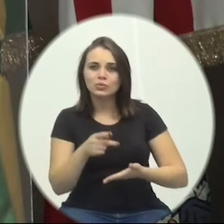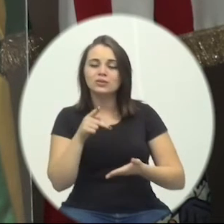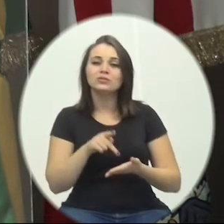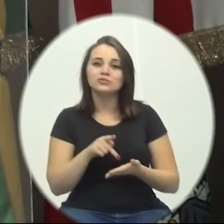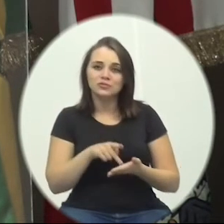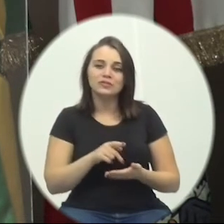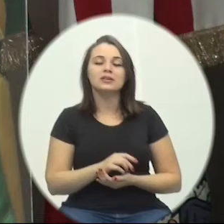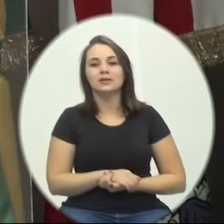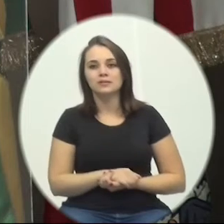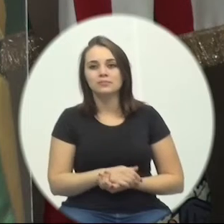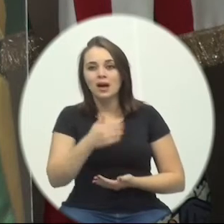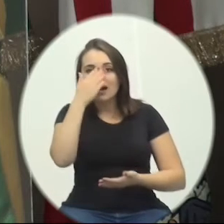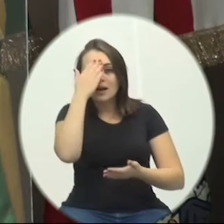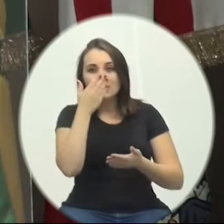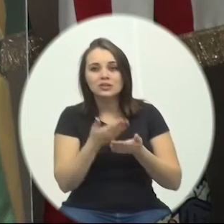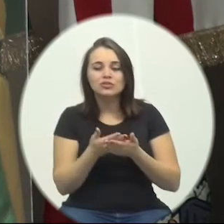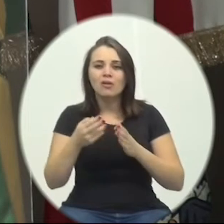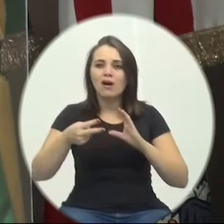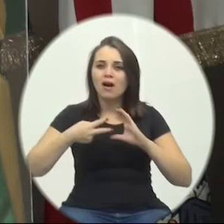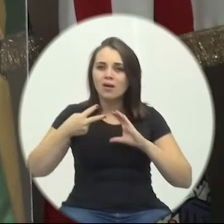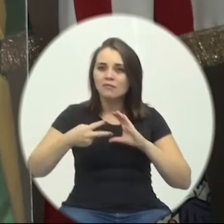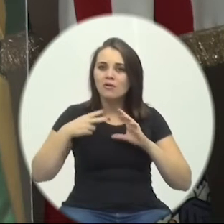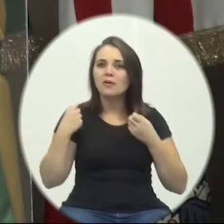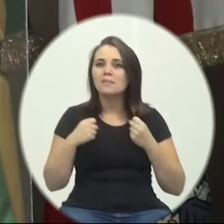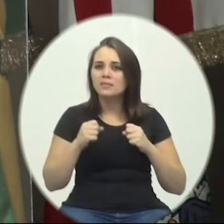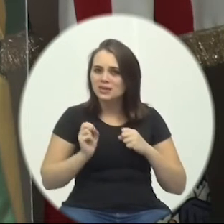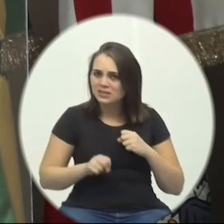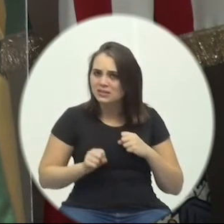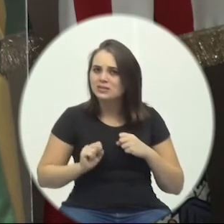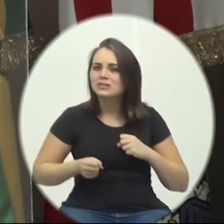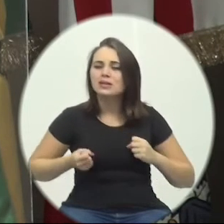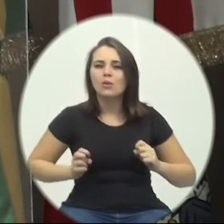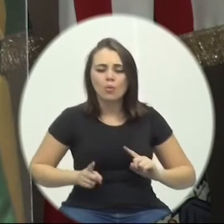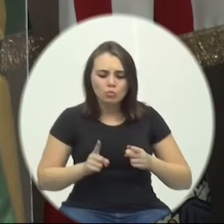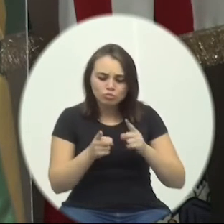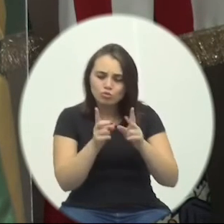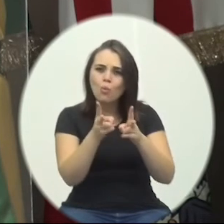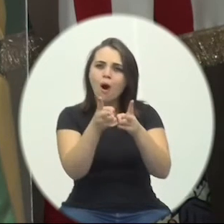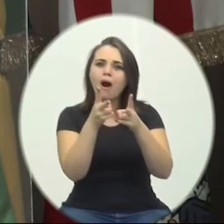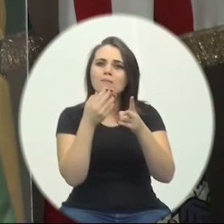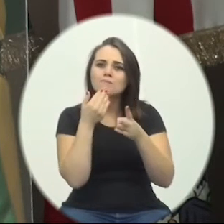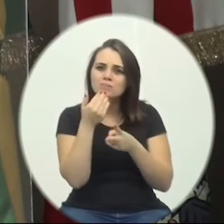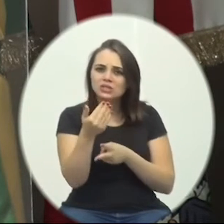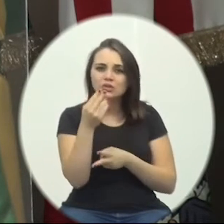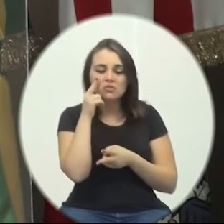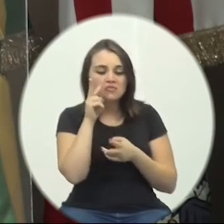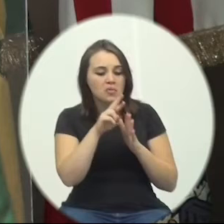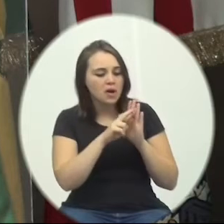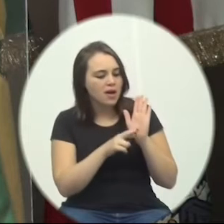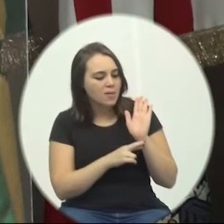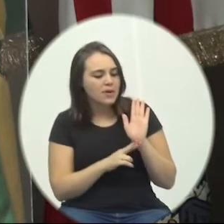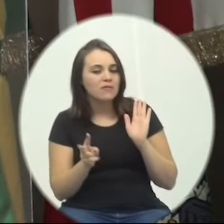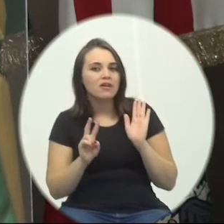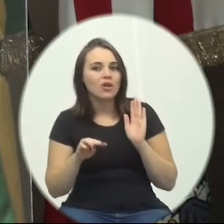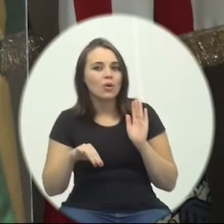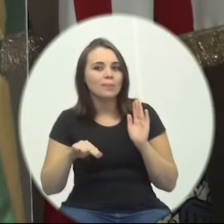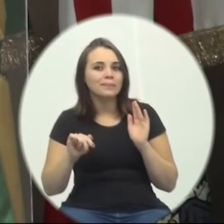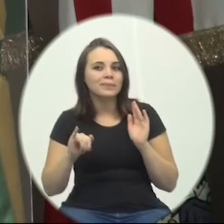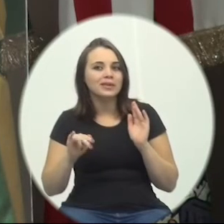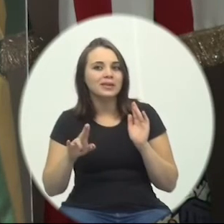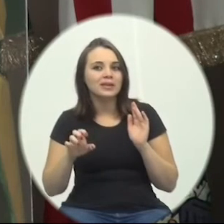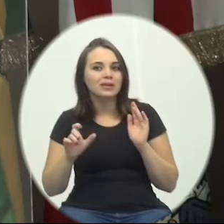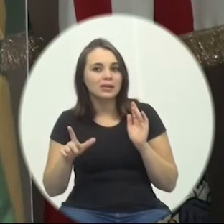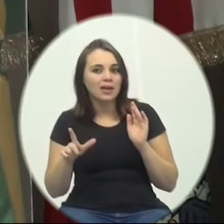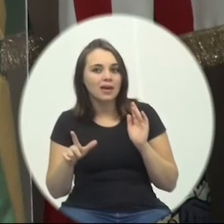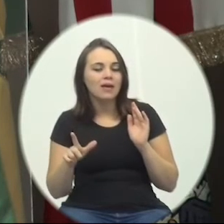Então, acredito que essa casa precisa continuar brigando. Eu vi aqui um requerimento do vereador Miguel Perini sobre uma